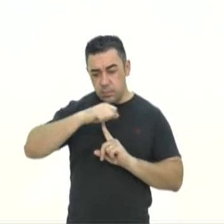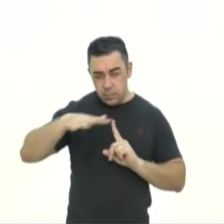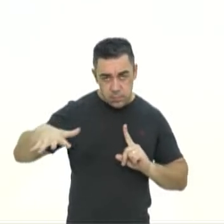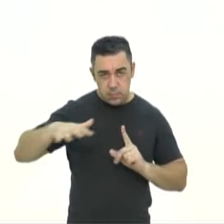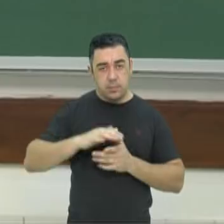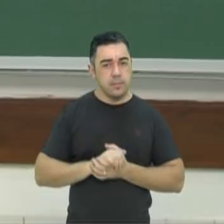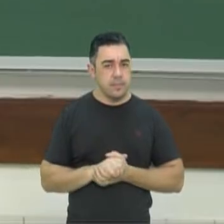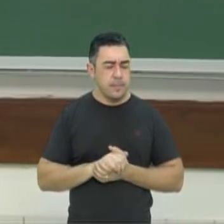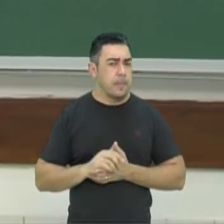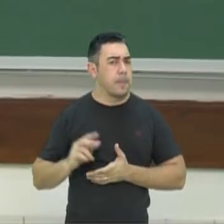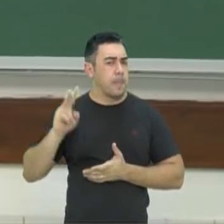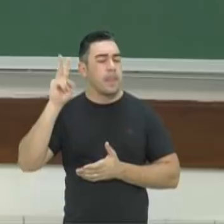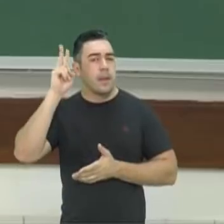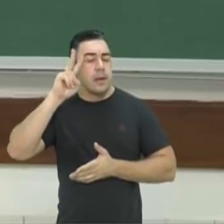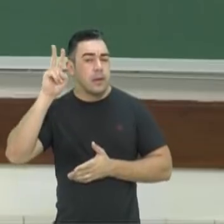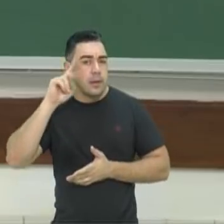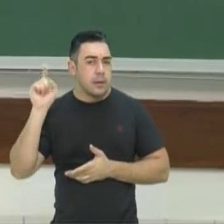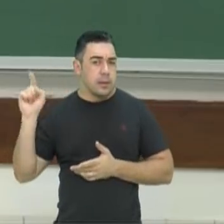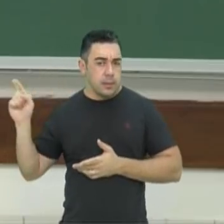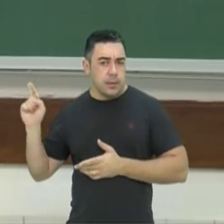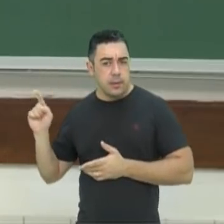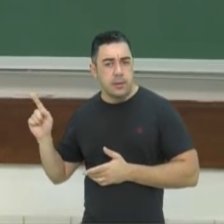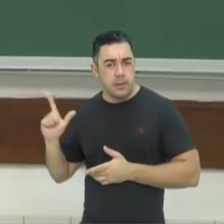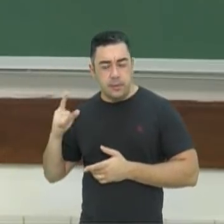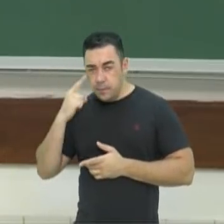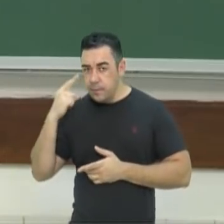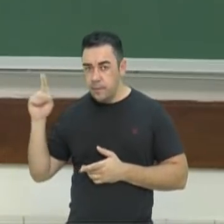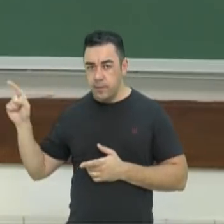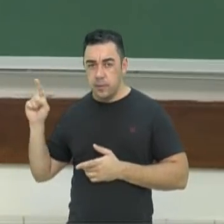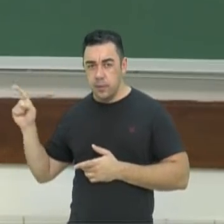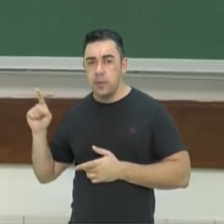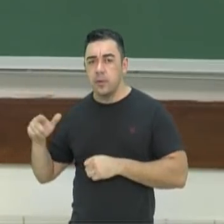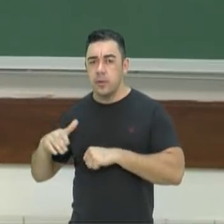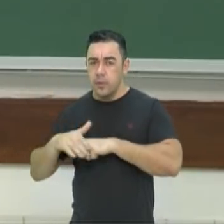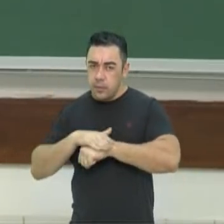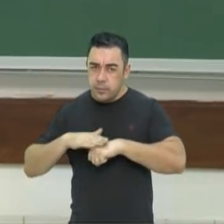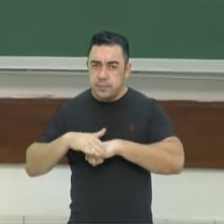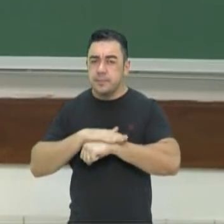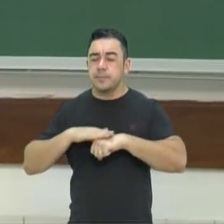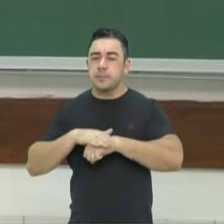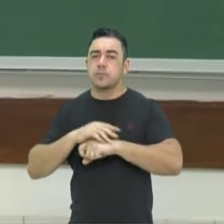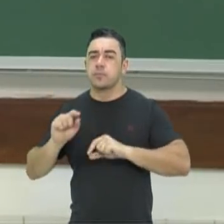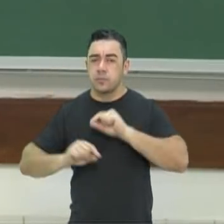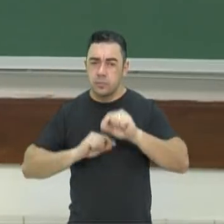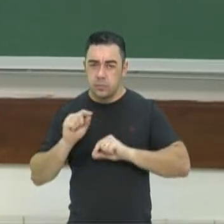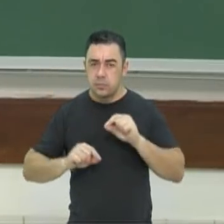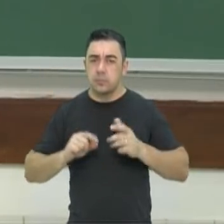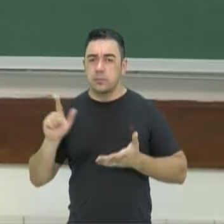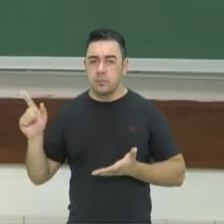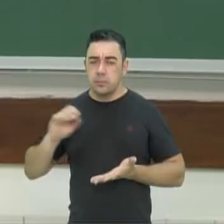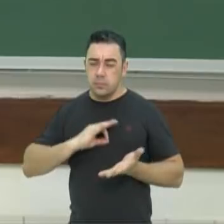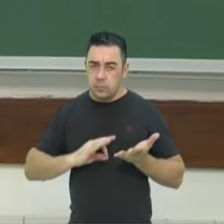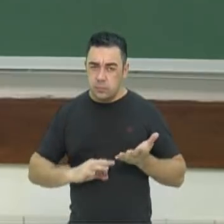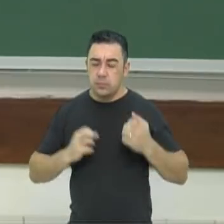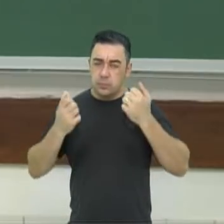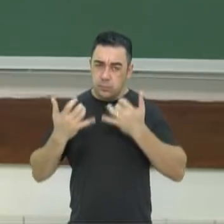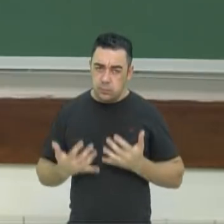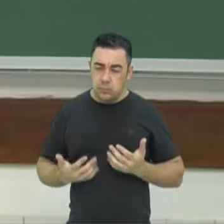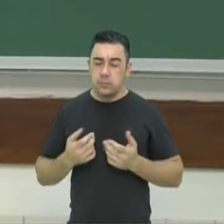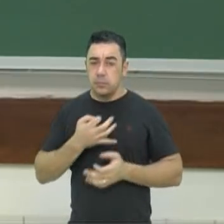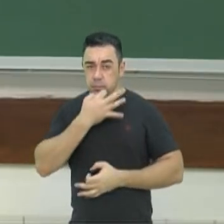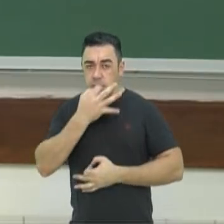linguagem. Lembram que ali no sermão da sexagésima a gente vinha conversando a respeito do padre Antônio Vieira fazer